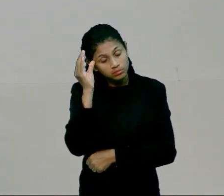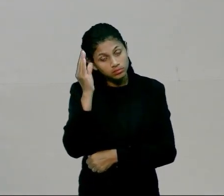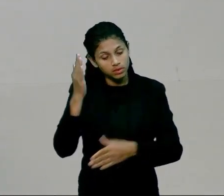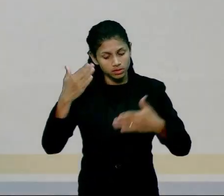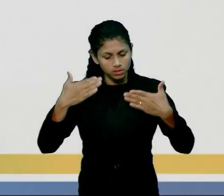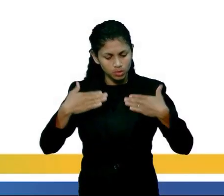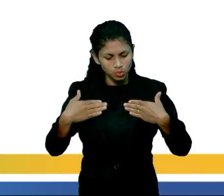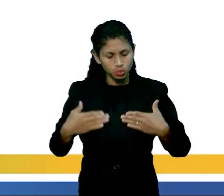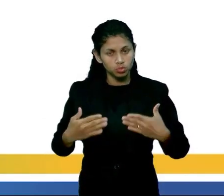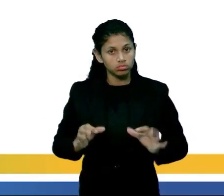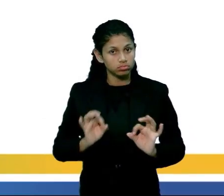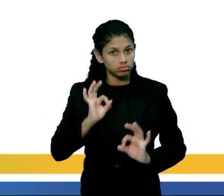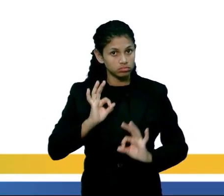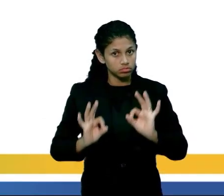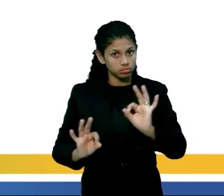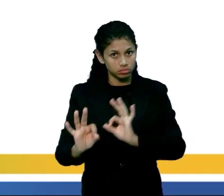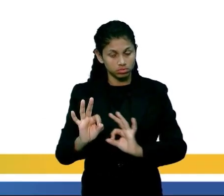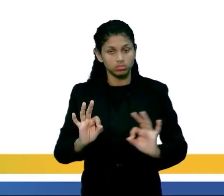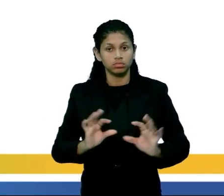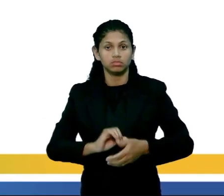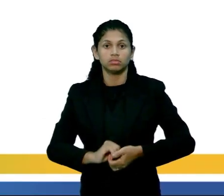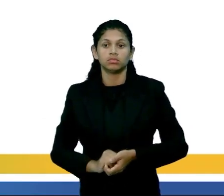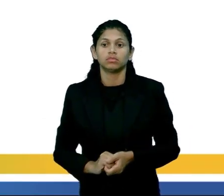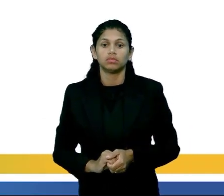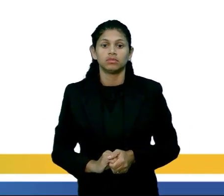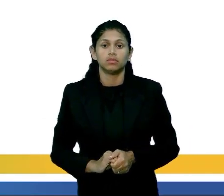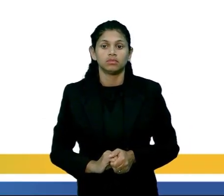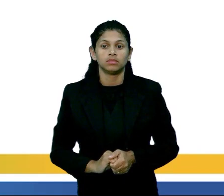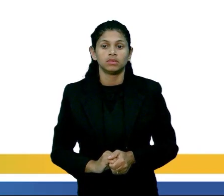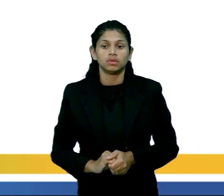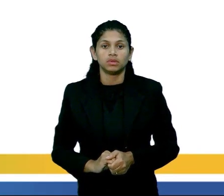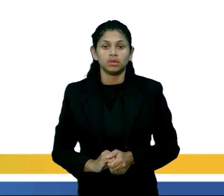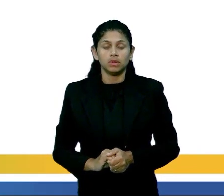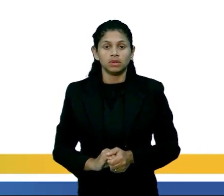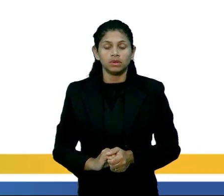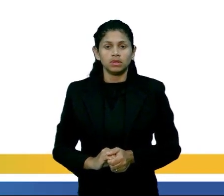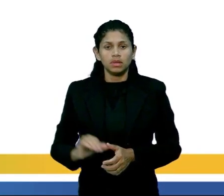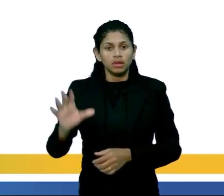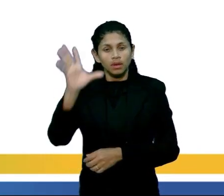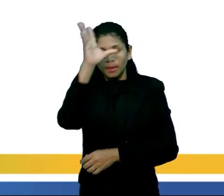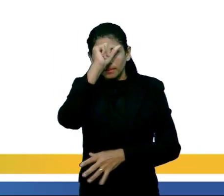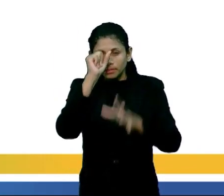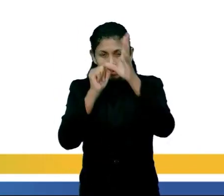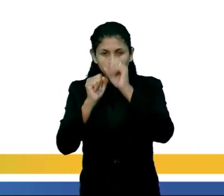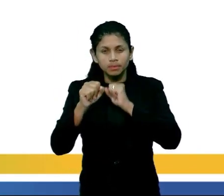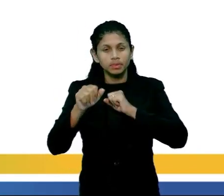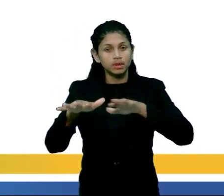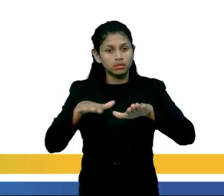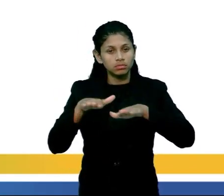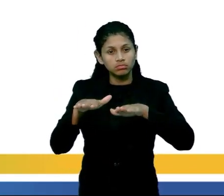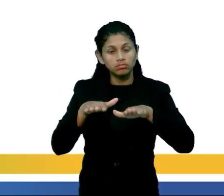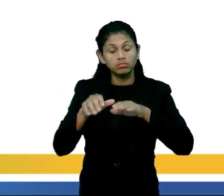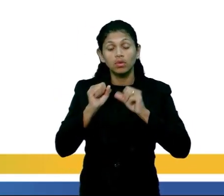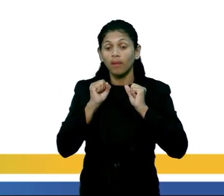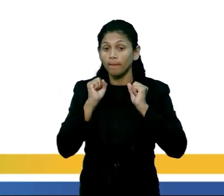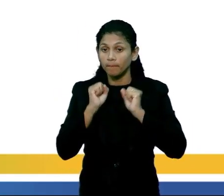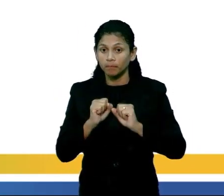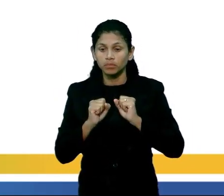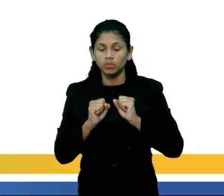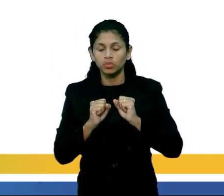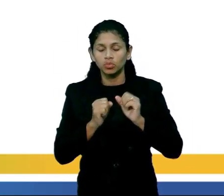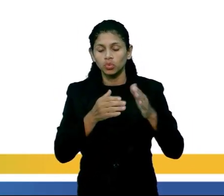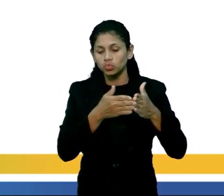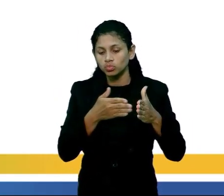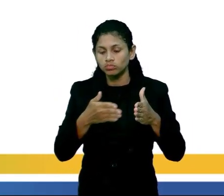corpo. Tranquilo? Beleza? Então a gente avança mais um pouquinho. Ó. A aprendizagem motora. A aprendizagem motora pode ser definida como um